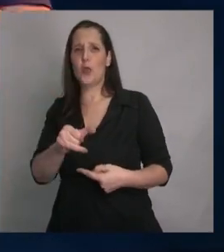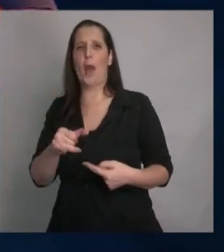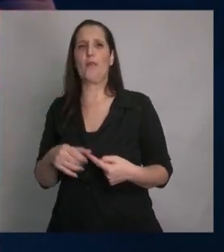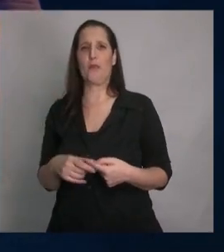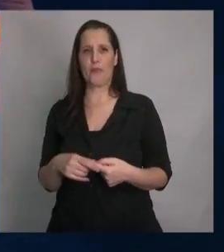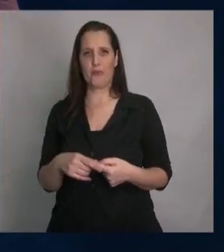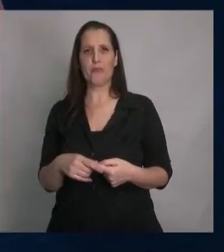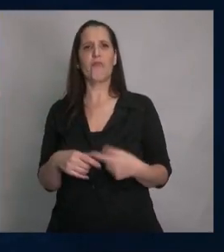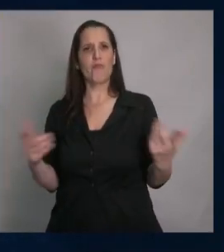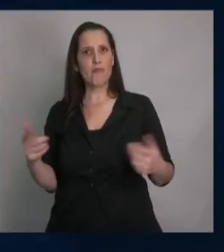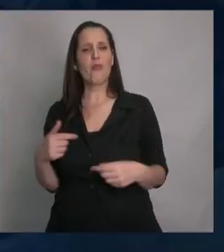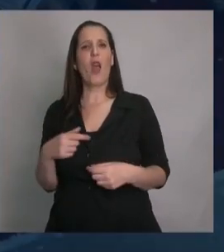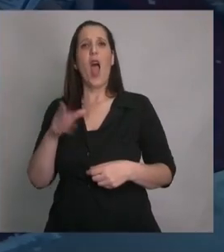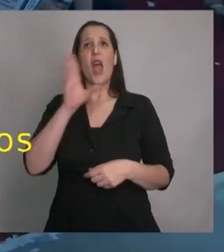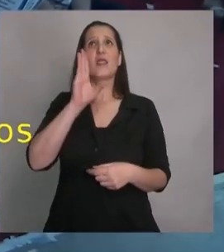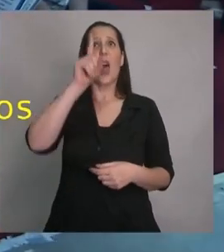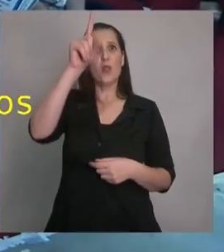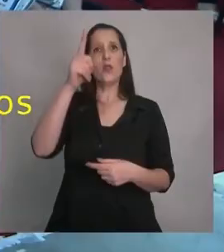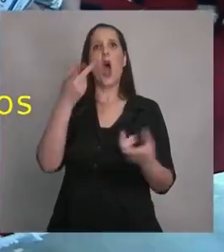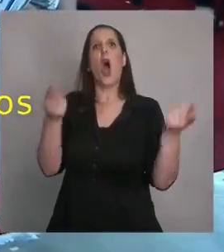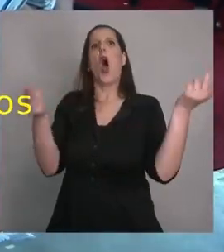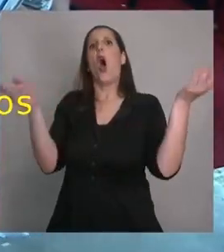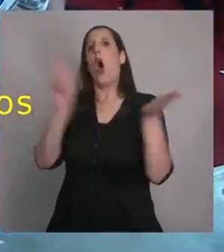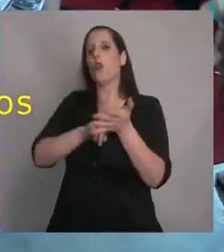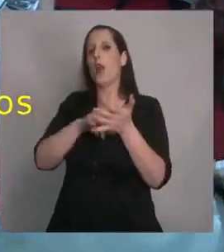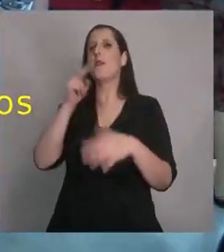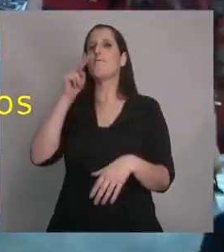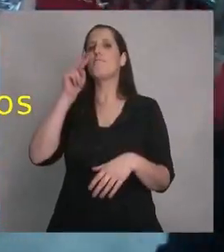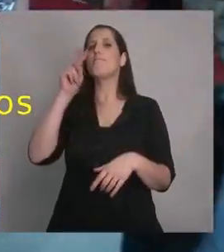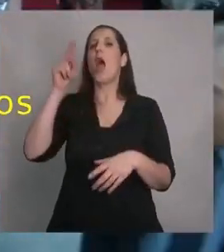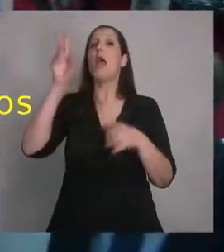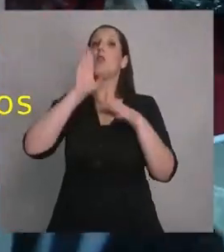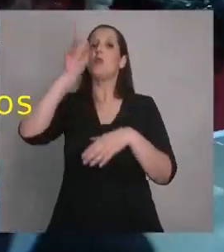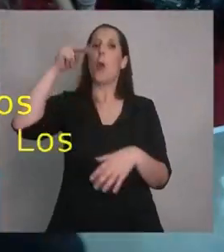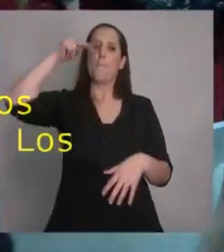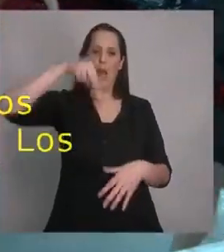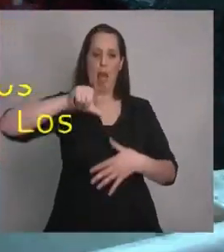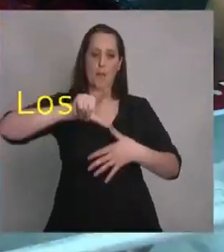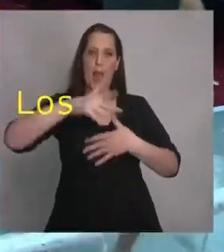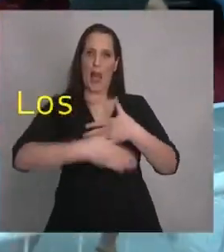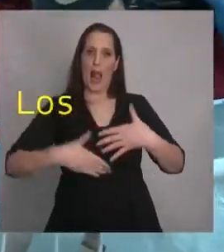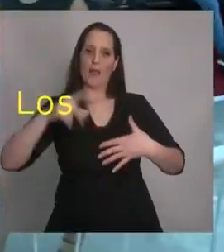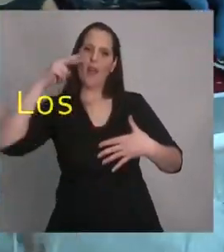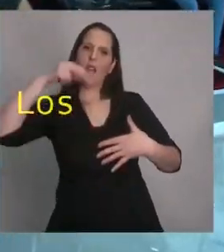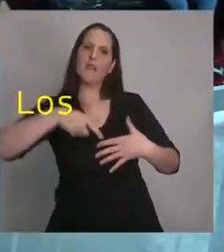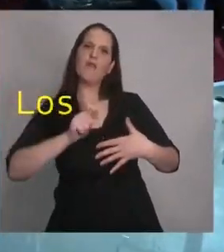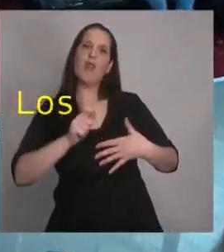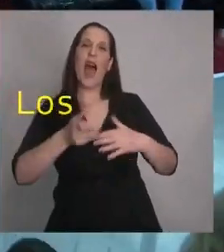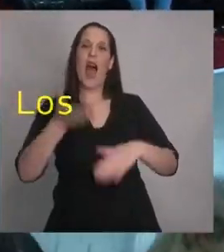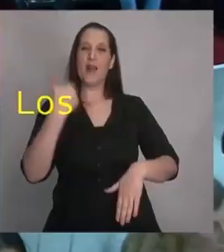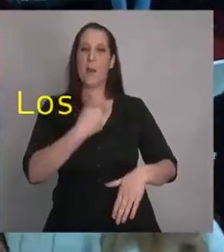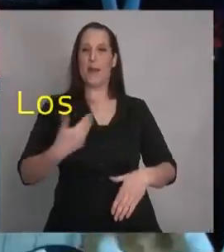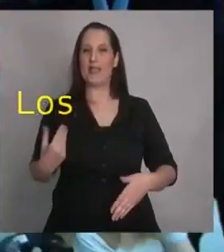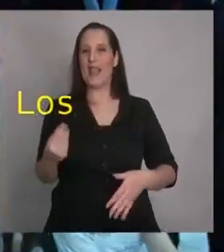olhares com muita força à América Latina. Tinha um presidente mexicano no começo do século passado,